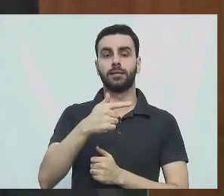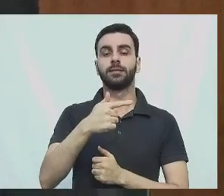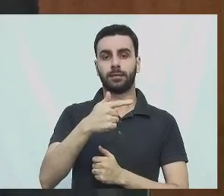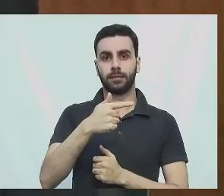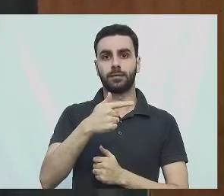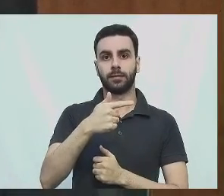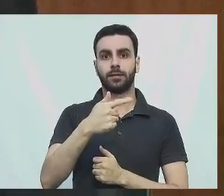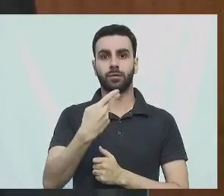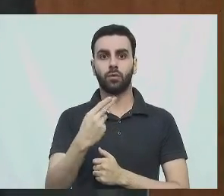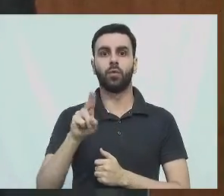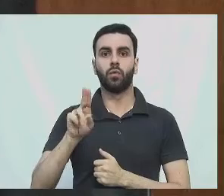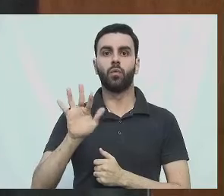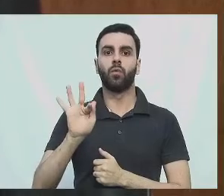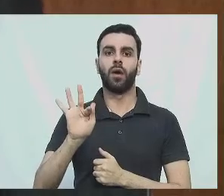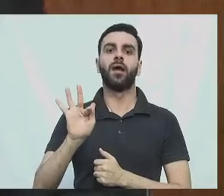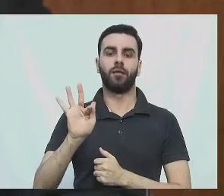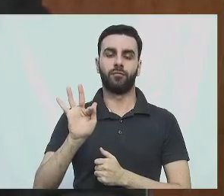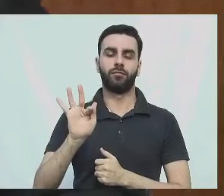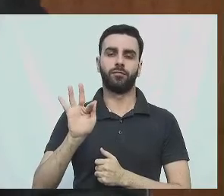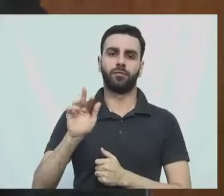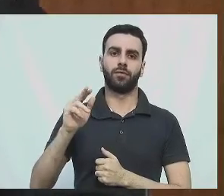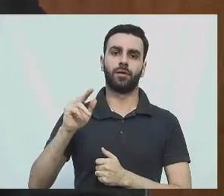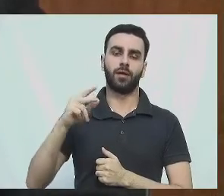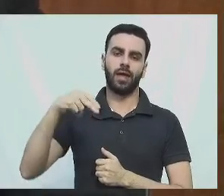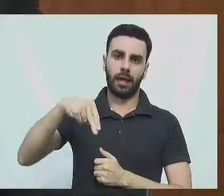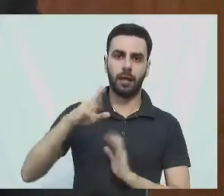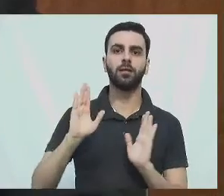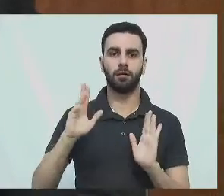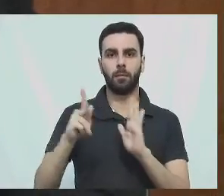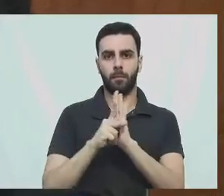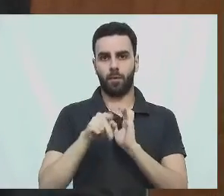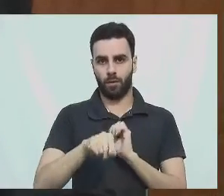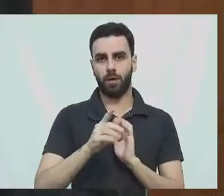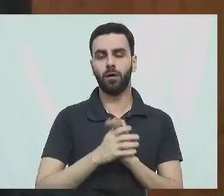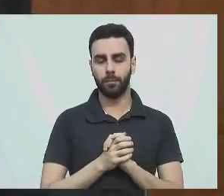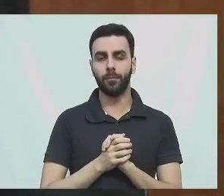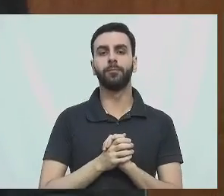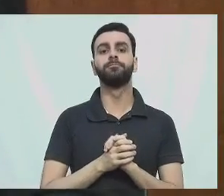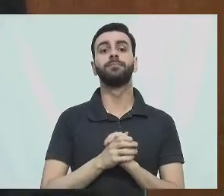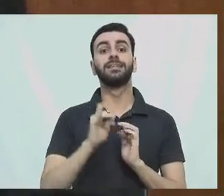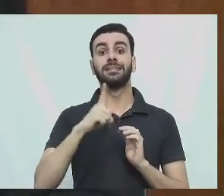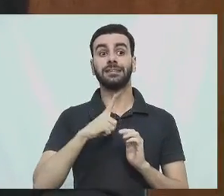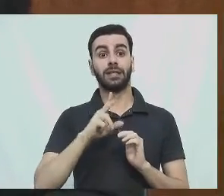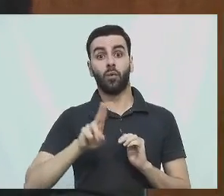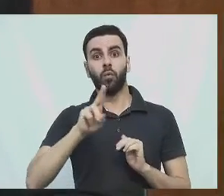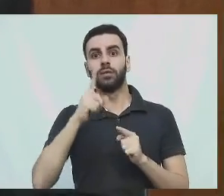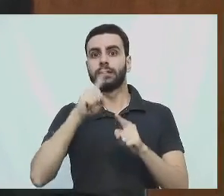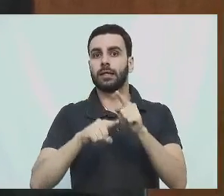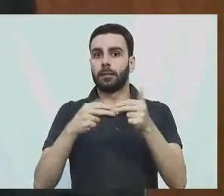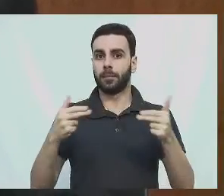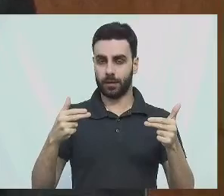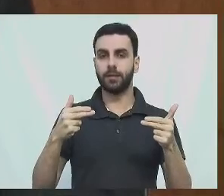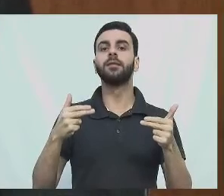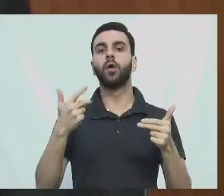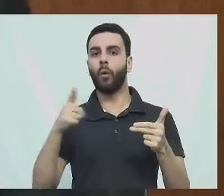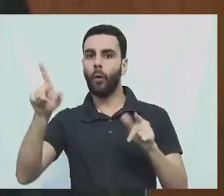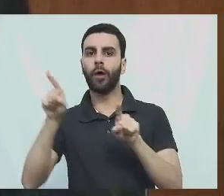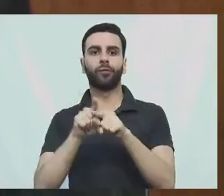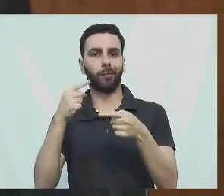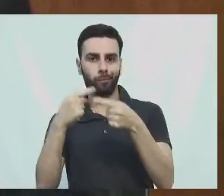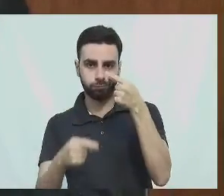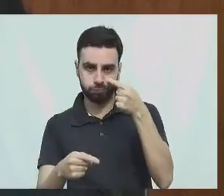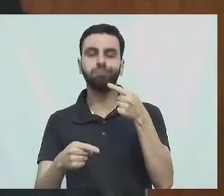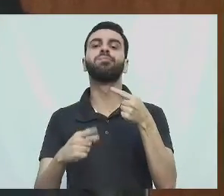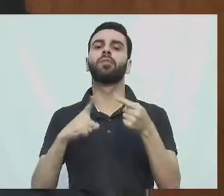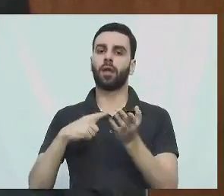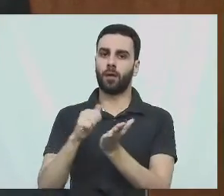72 UFM, a Unidade Fiscal Municipal. Utilização indevida de aparelhos, também está colocado aqui,